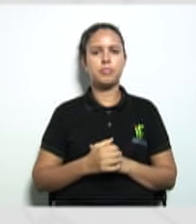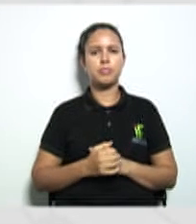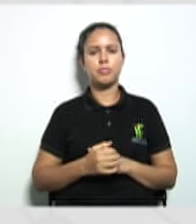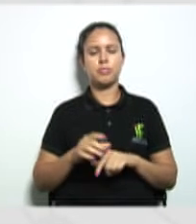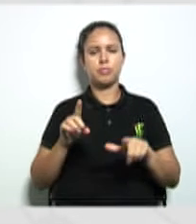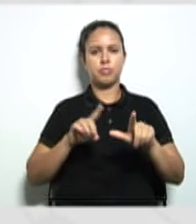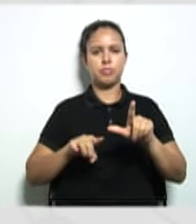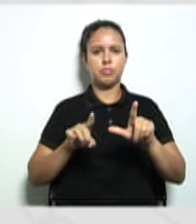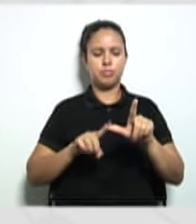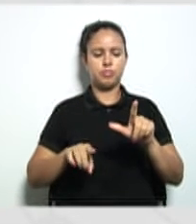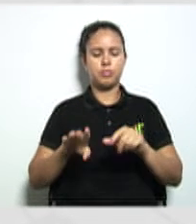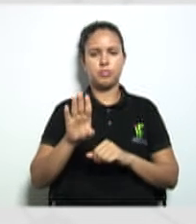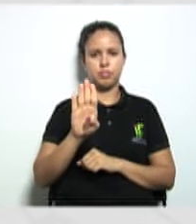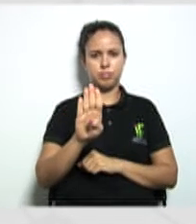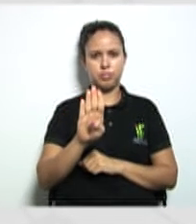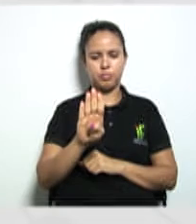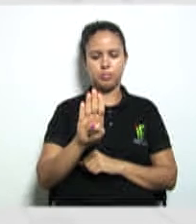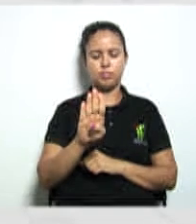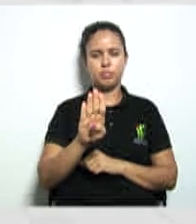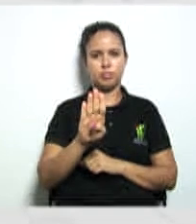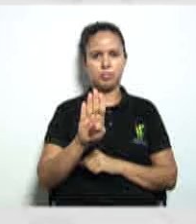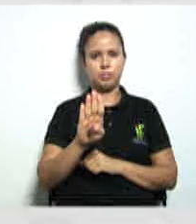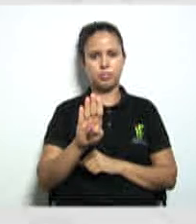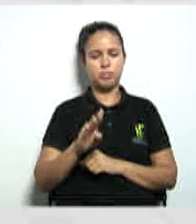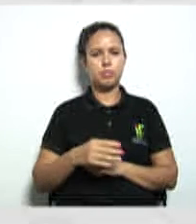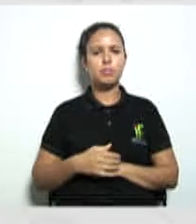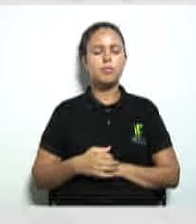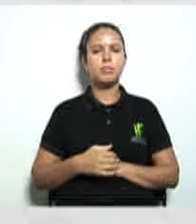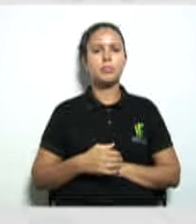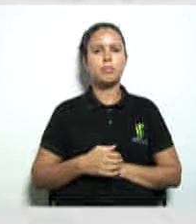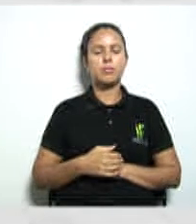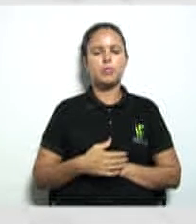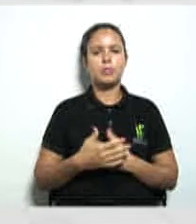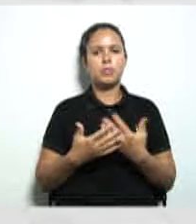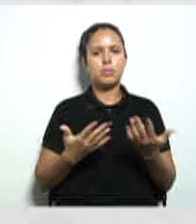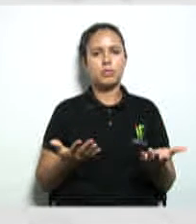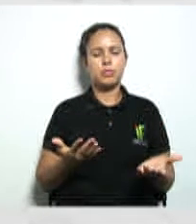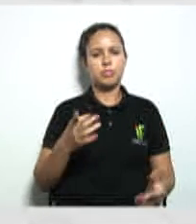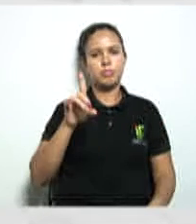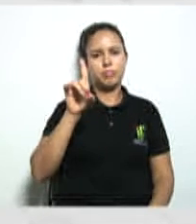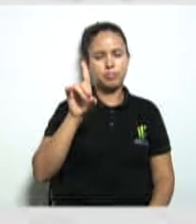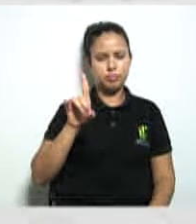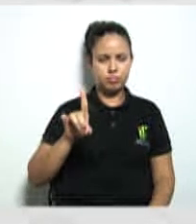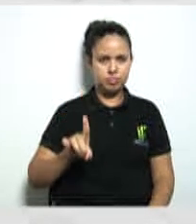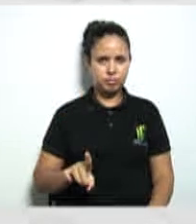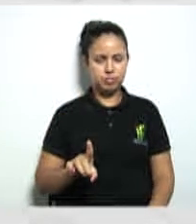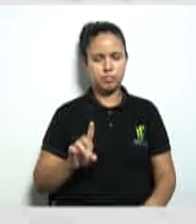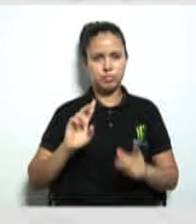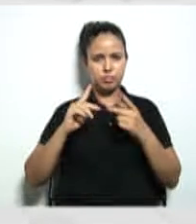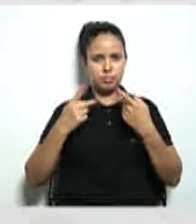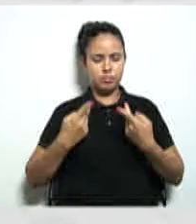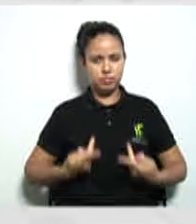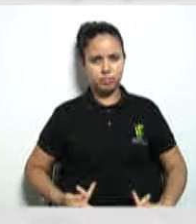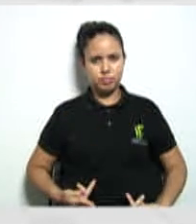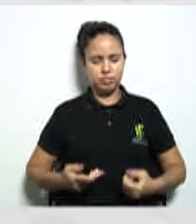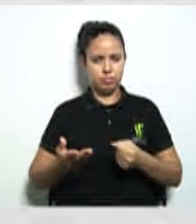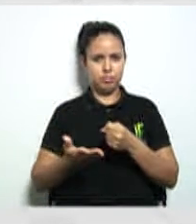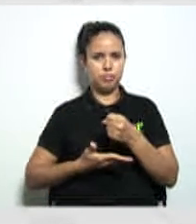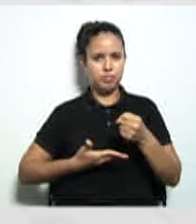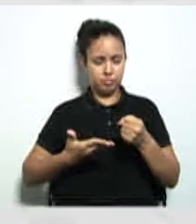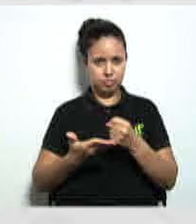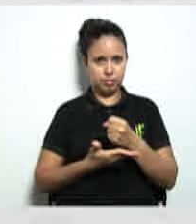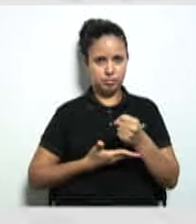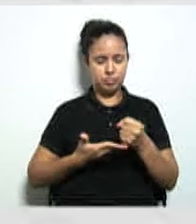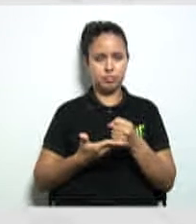Letra B. Com qual direito humano esse princípio se realiza, né? A qual ele